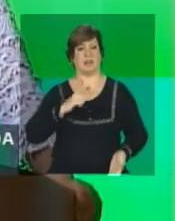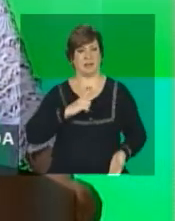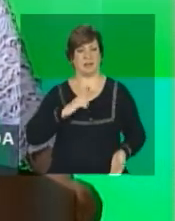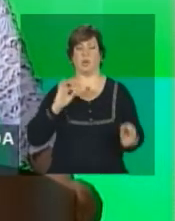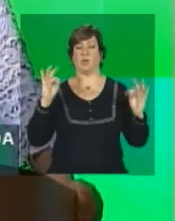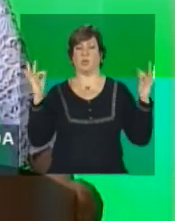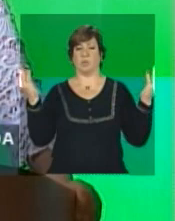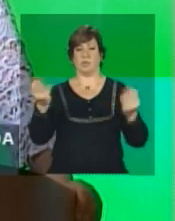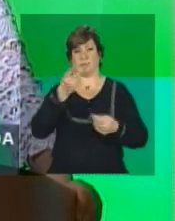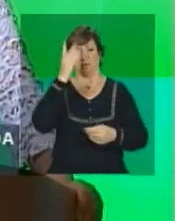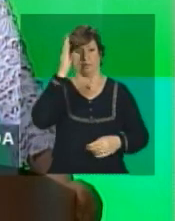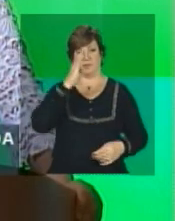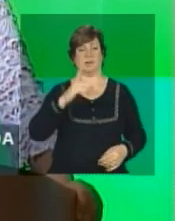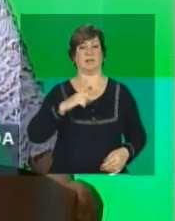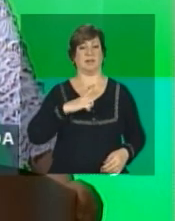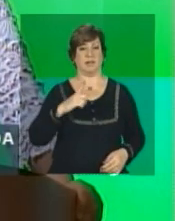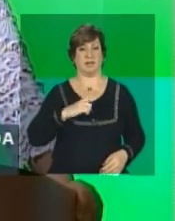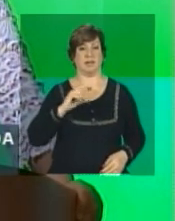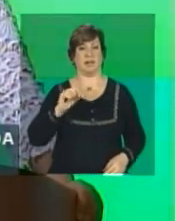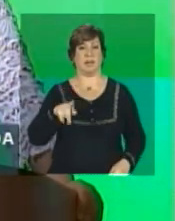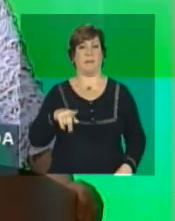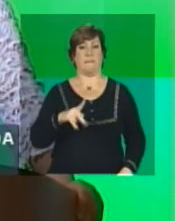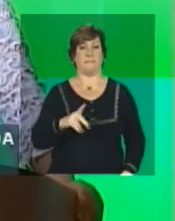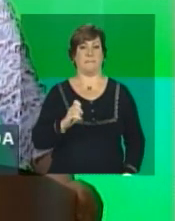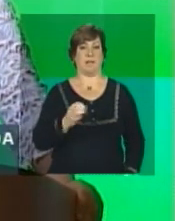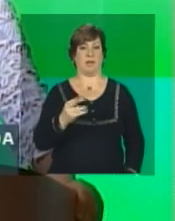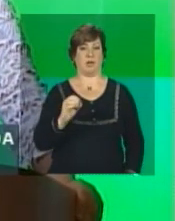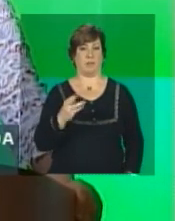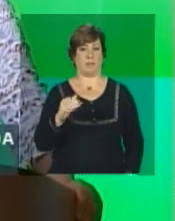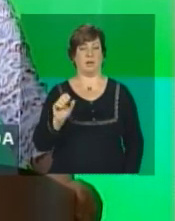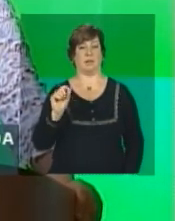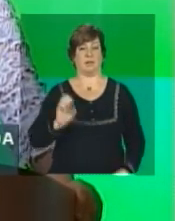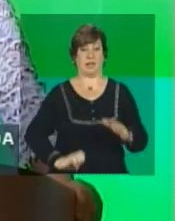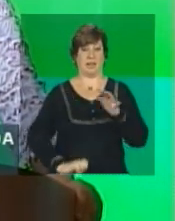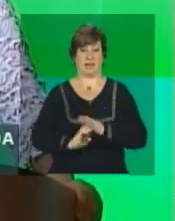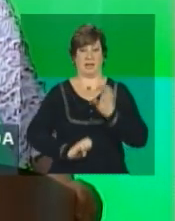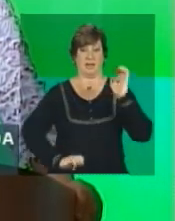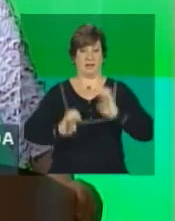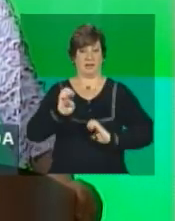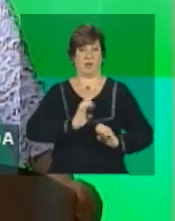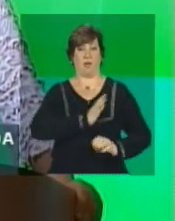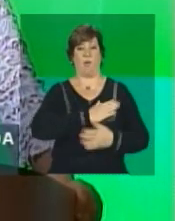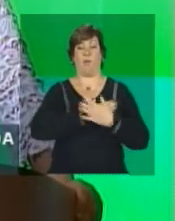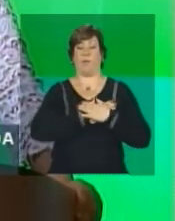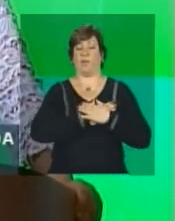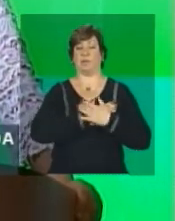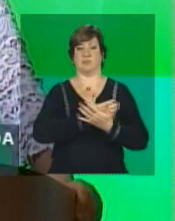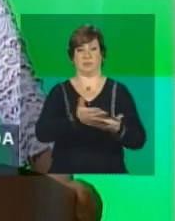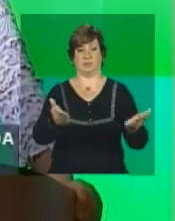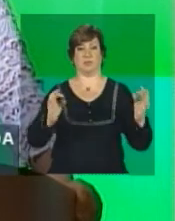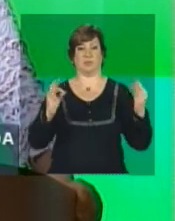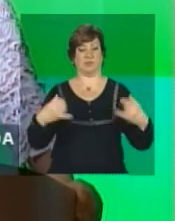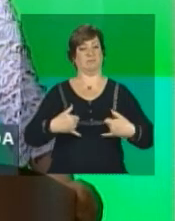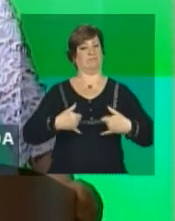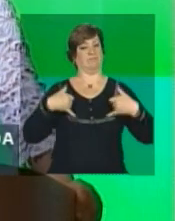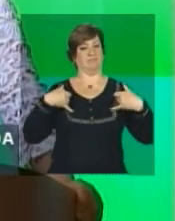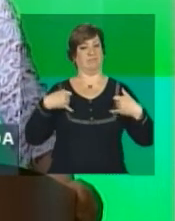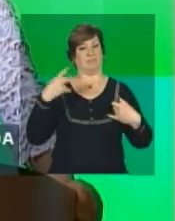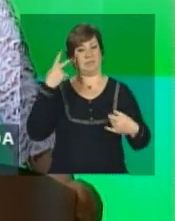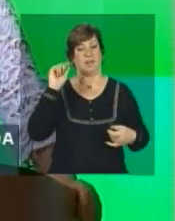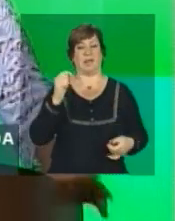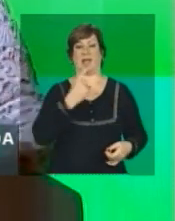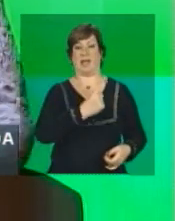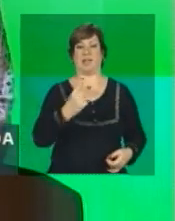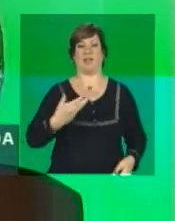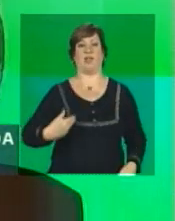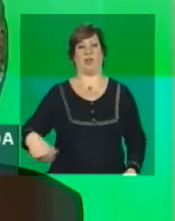os brasileiros têm pela Petrobras, empresa do coração de todos, que é motivo de orgulho para